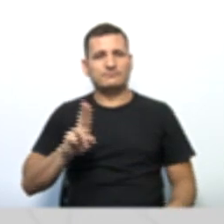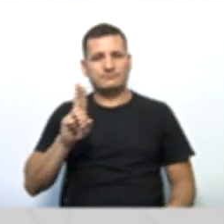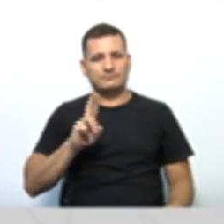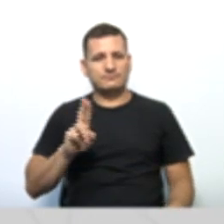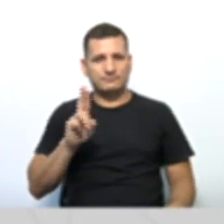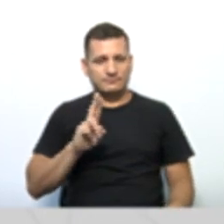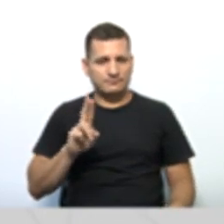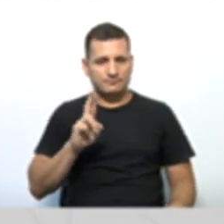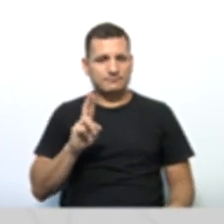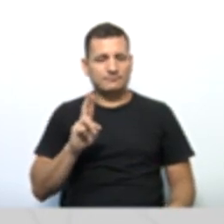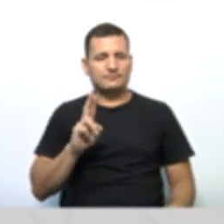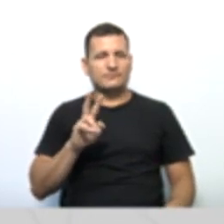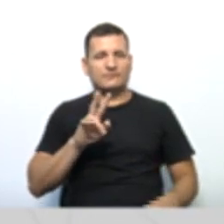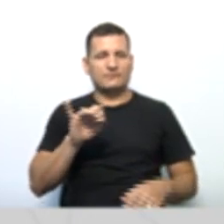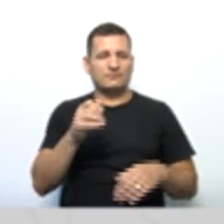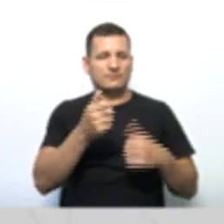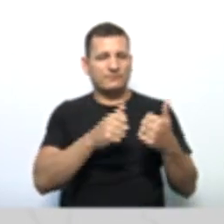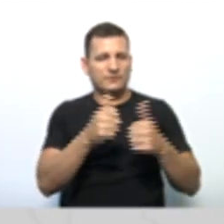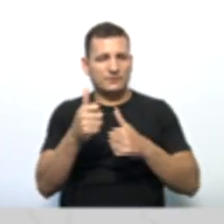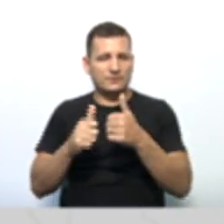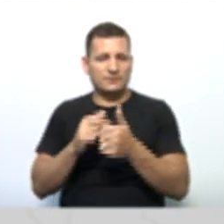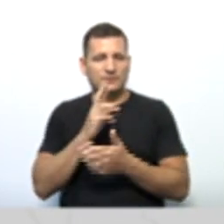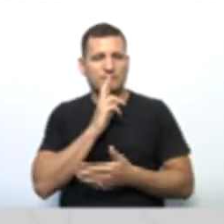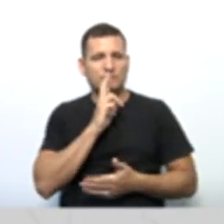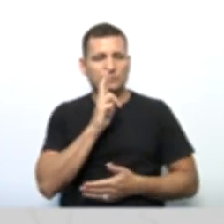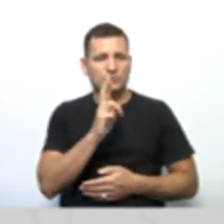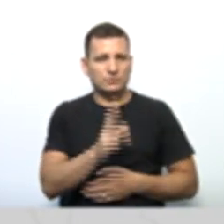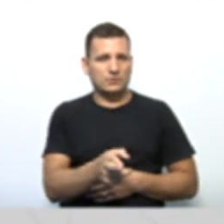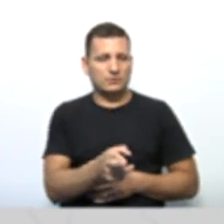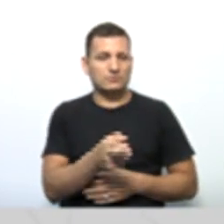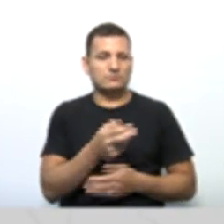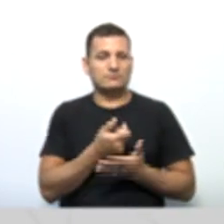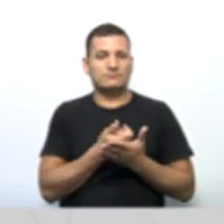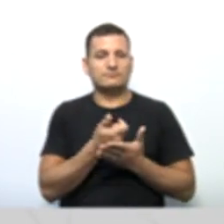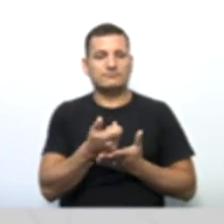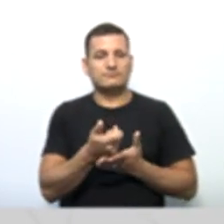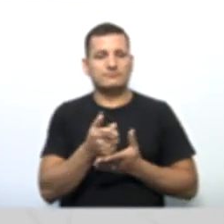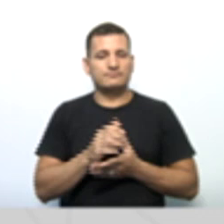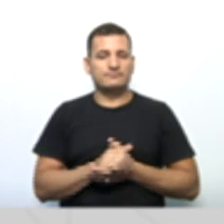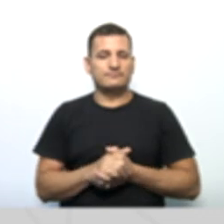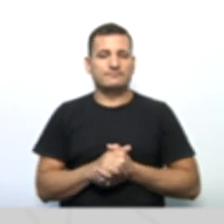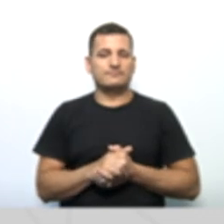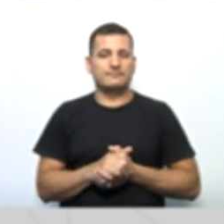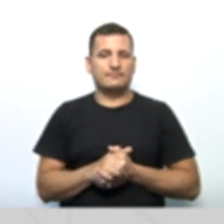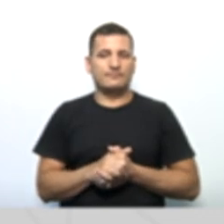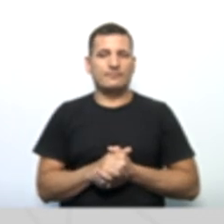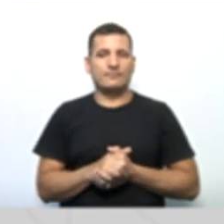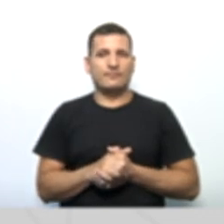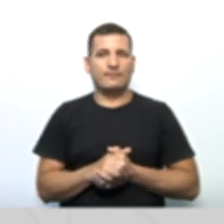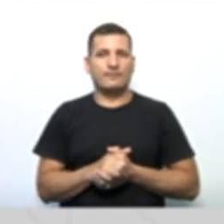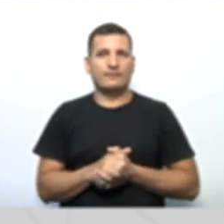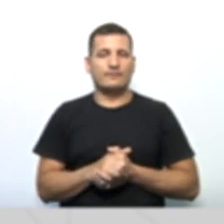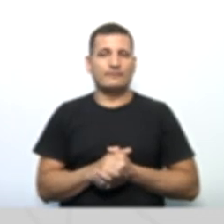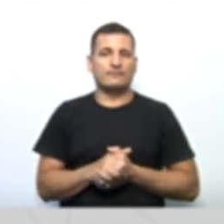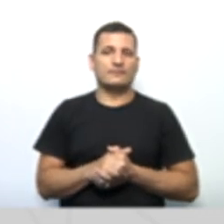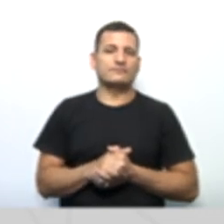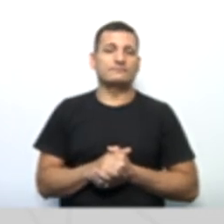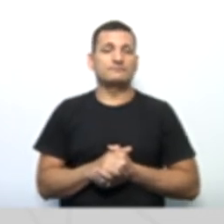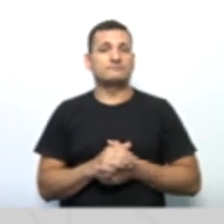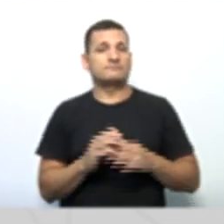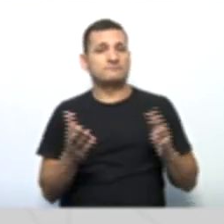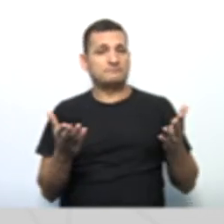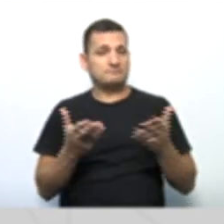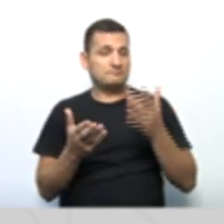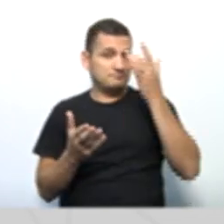que vai avaliar os resultados dessa ação. Vamos continuando, seguindo em frente? Acho que agora ficou fácil para